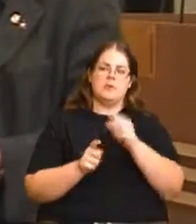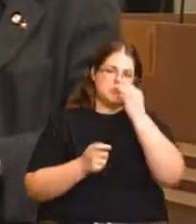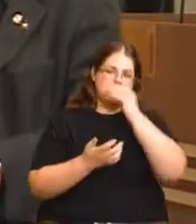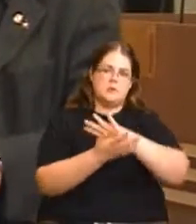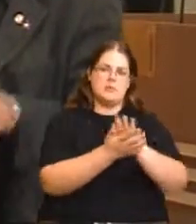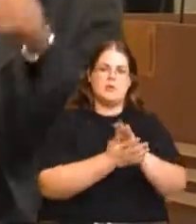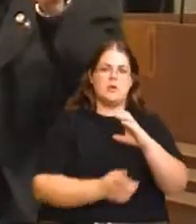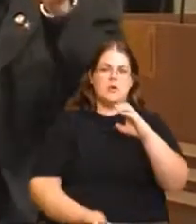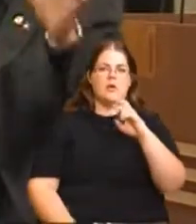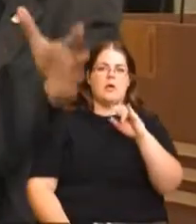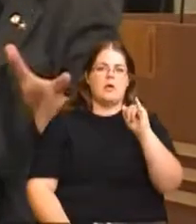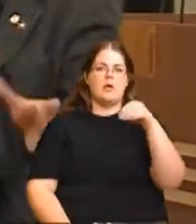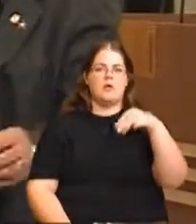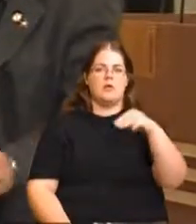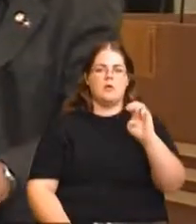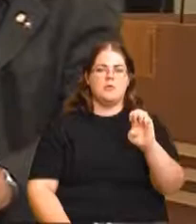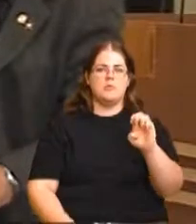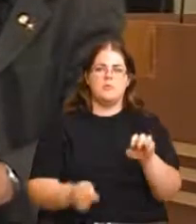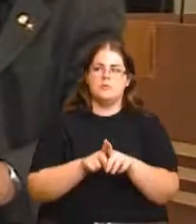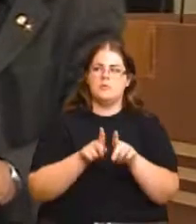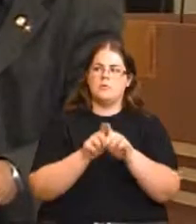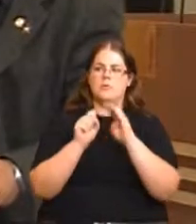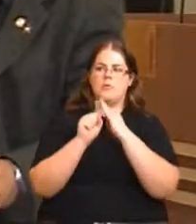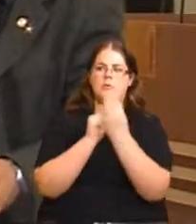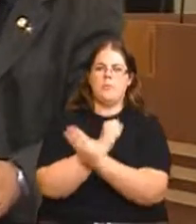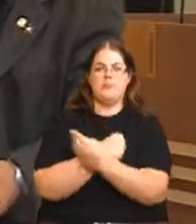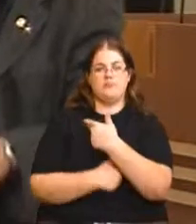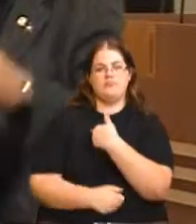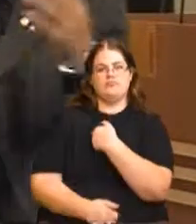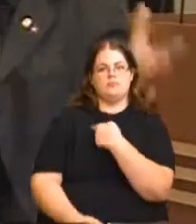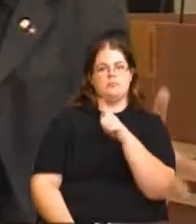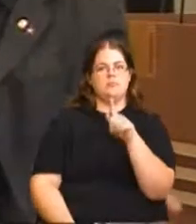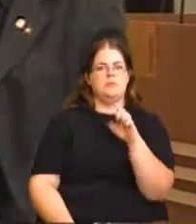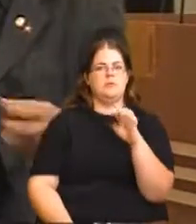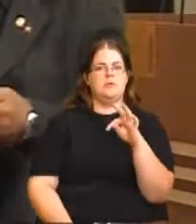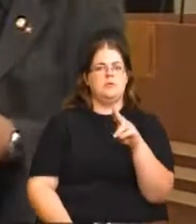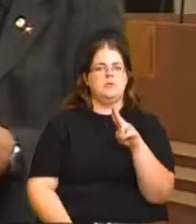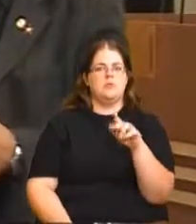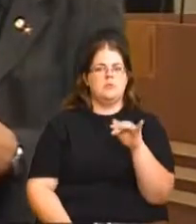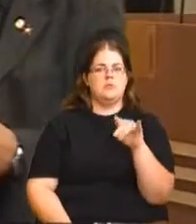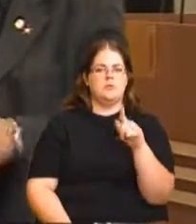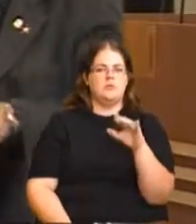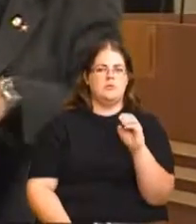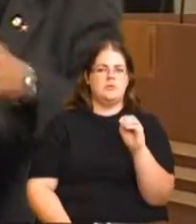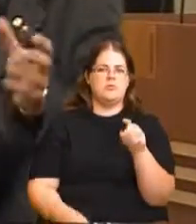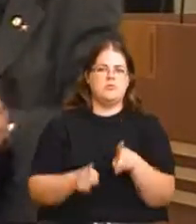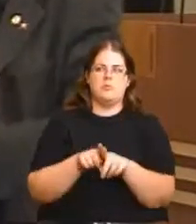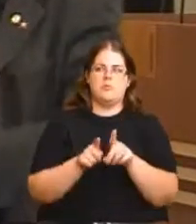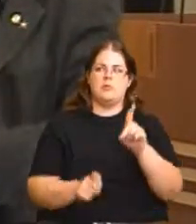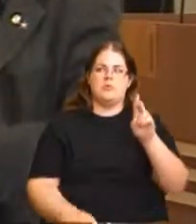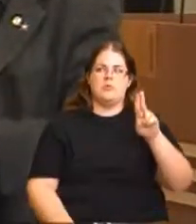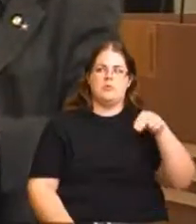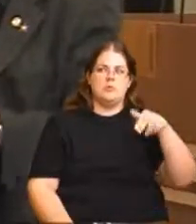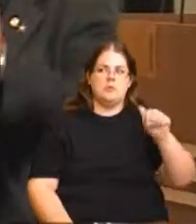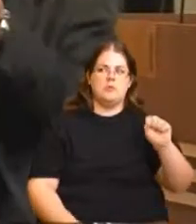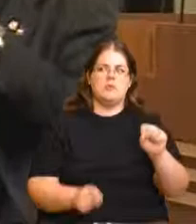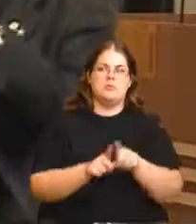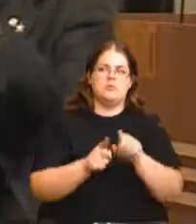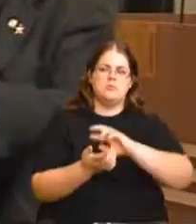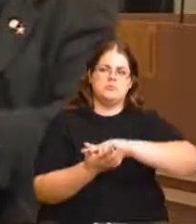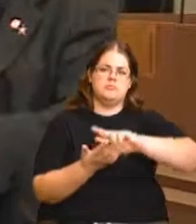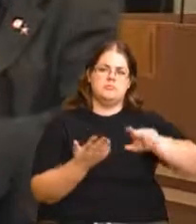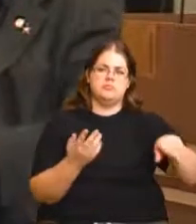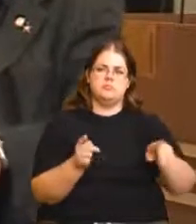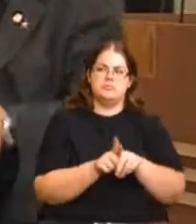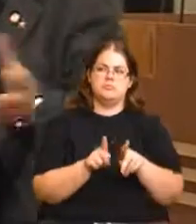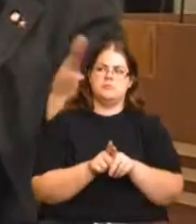A gente porque lá porque vai migrando também, né? As pessoas, porque o bairro Getúlio Vargas, o Dunas, o Getúlio, né? Então, acaba sempre esses bairros